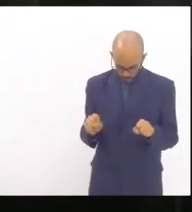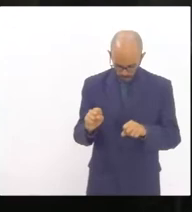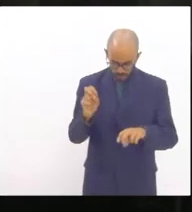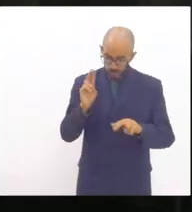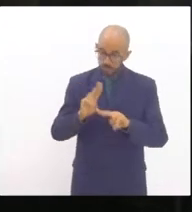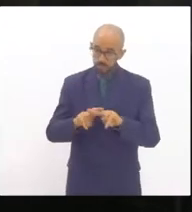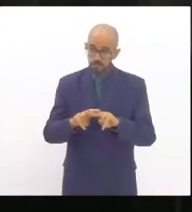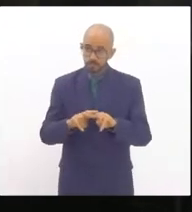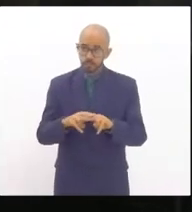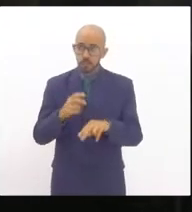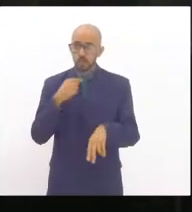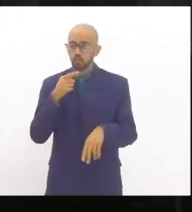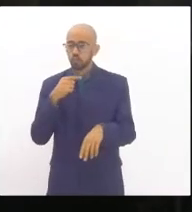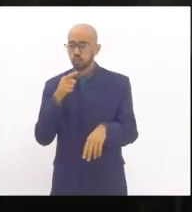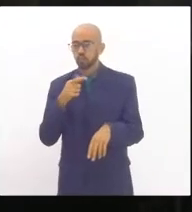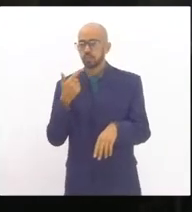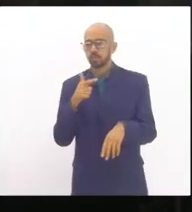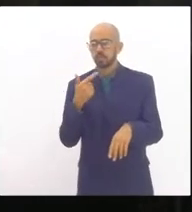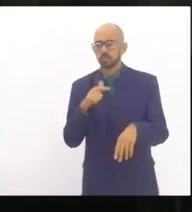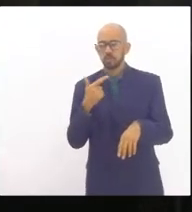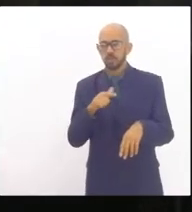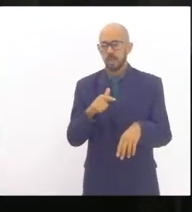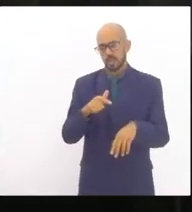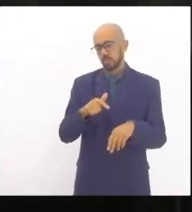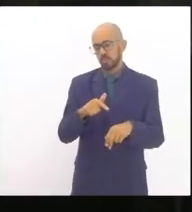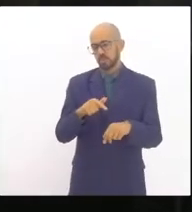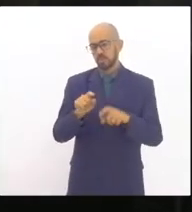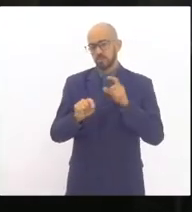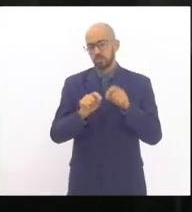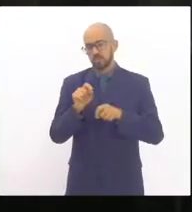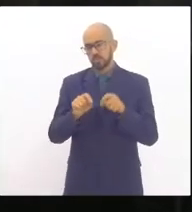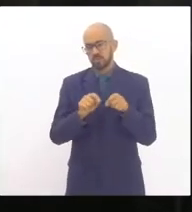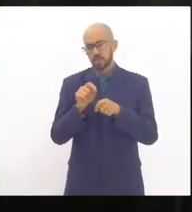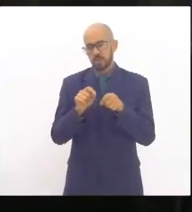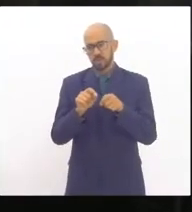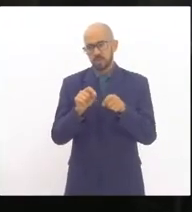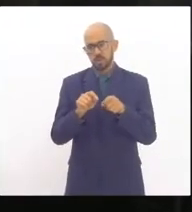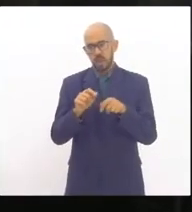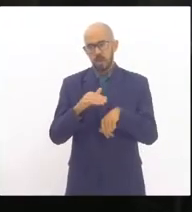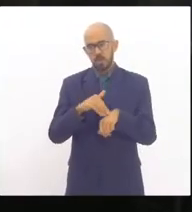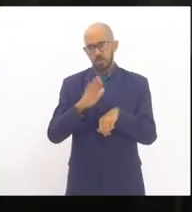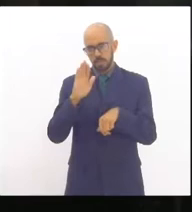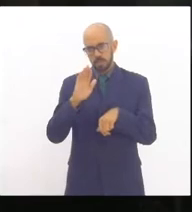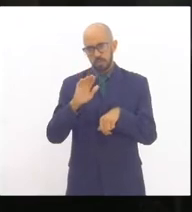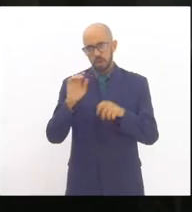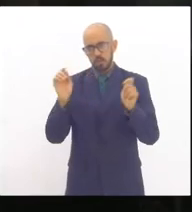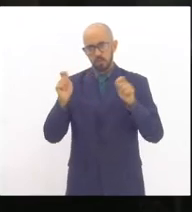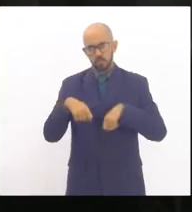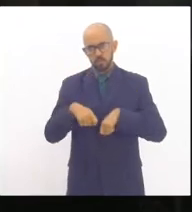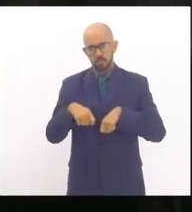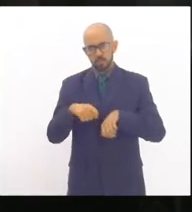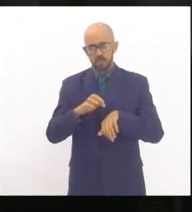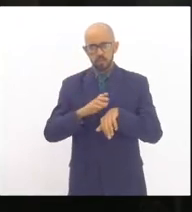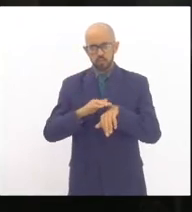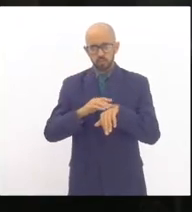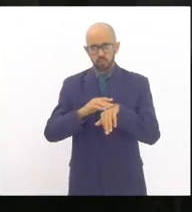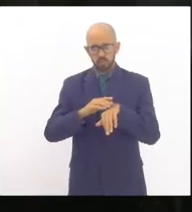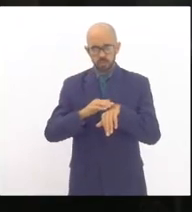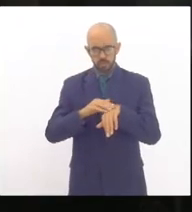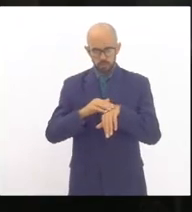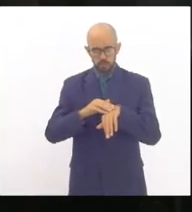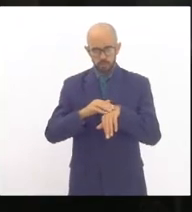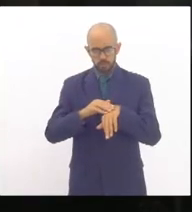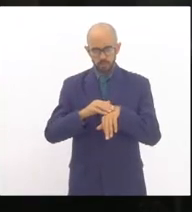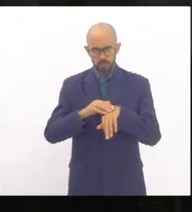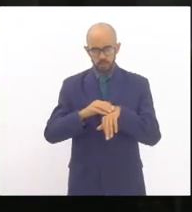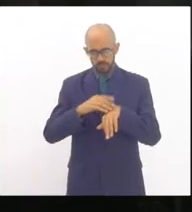Não há dúvida que aumentou em muito a possibilidade de adoecimento Por parte